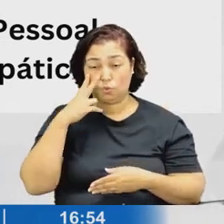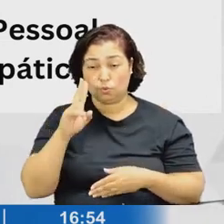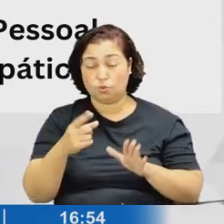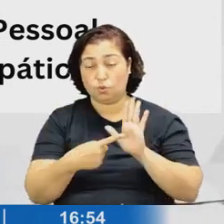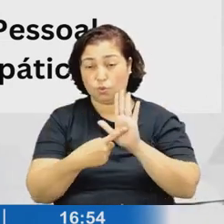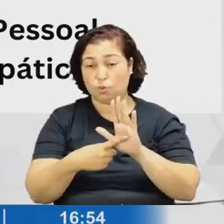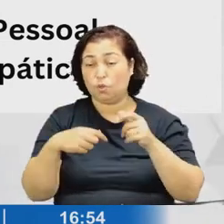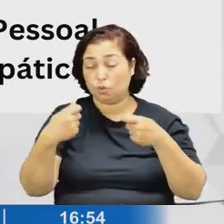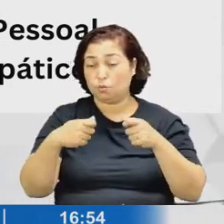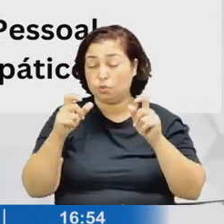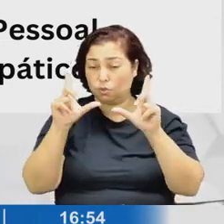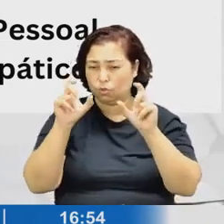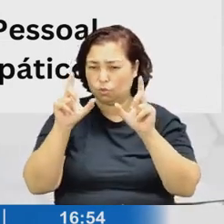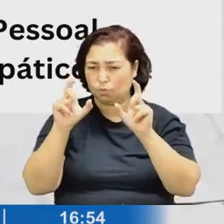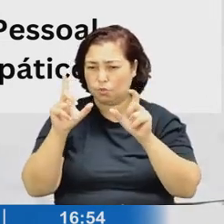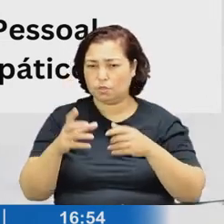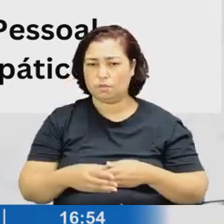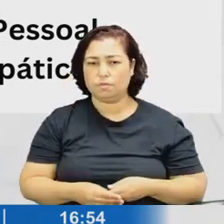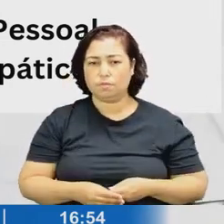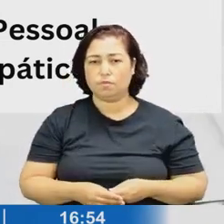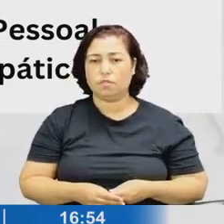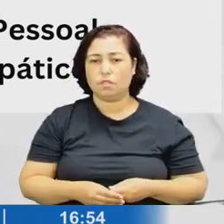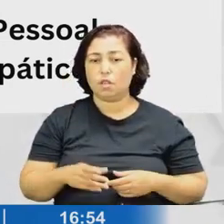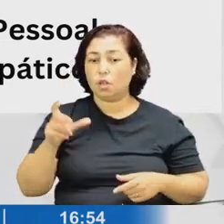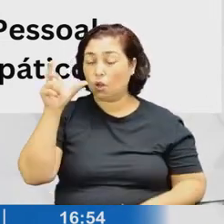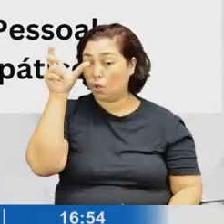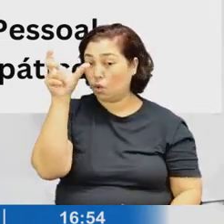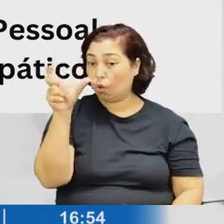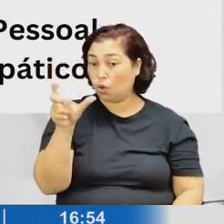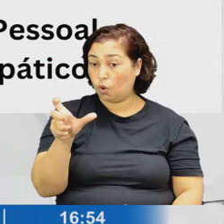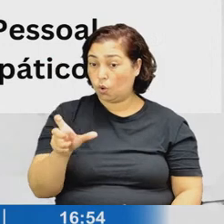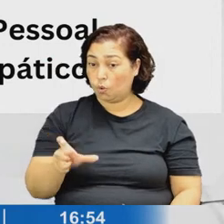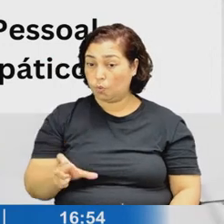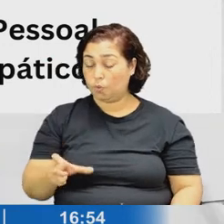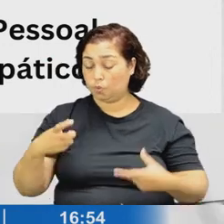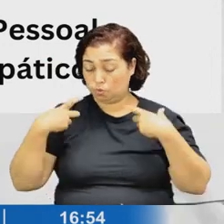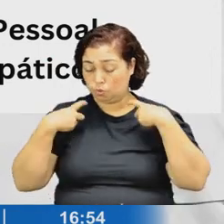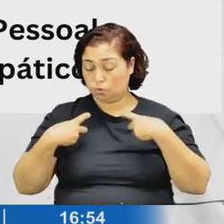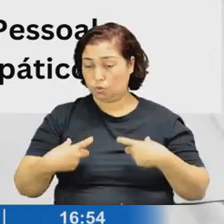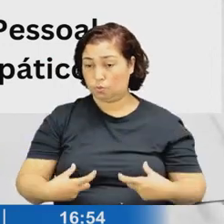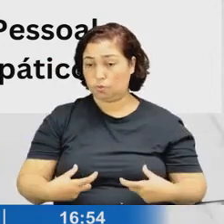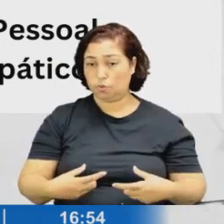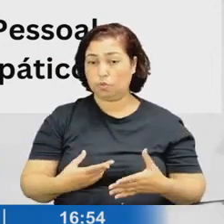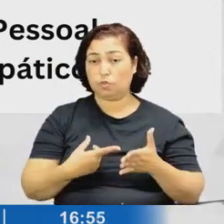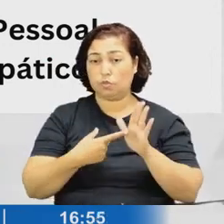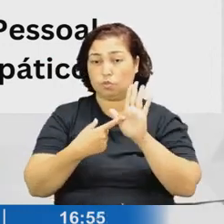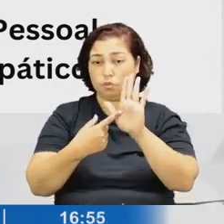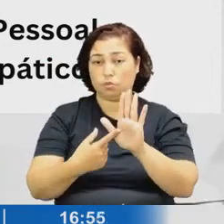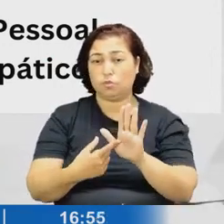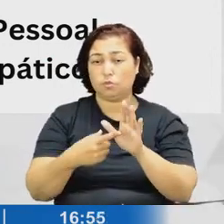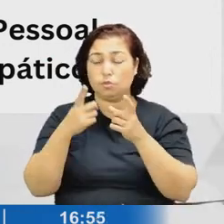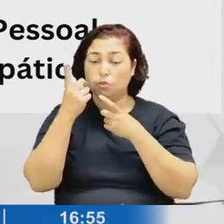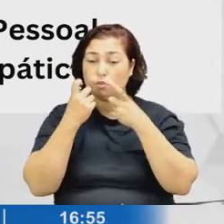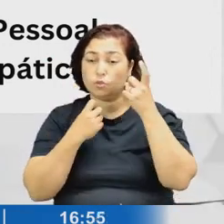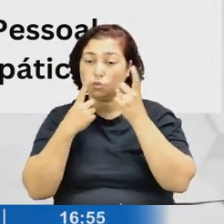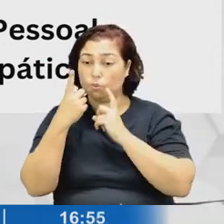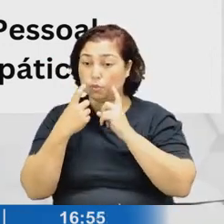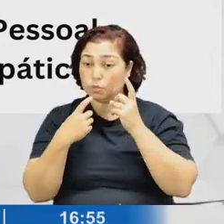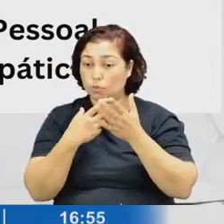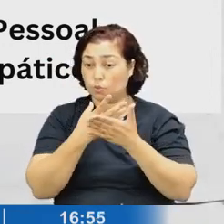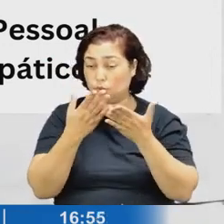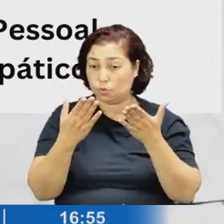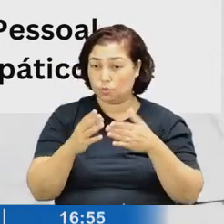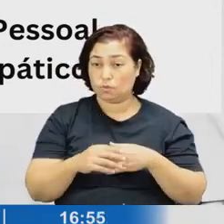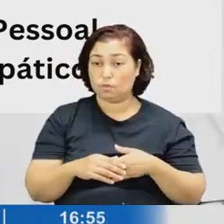tem que captar dentro das agendas comportamento que é o comportamento você leva ele vezes dois com os gestos as expressões e as atitudes